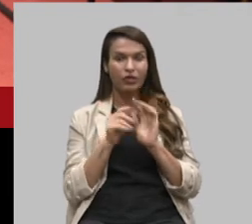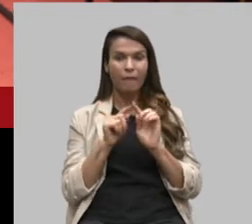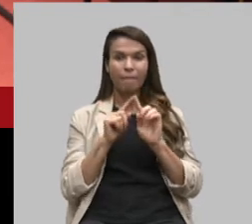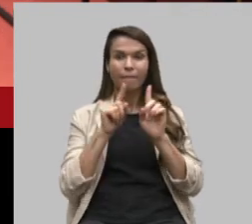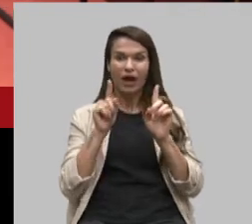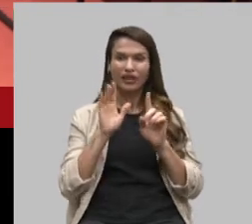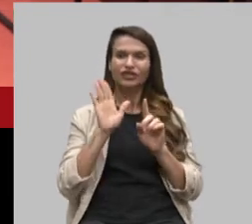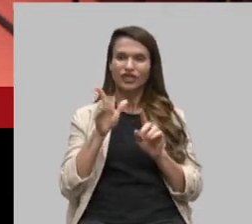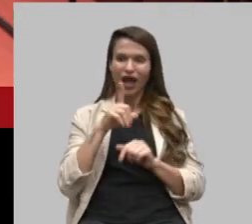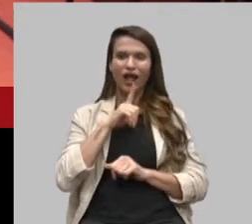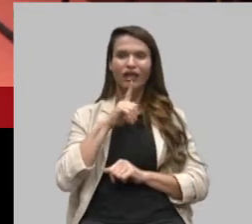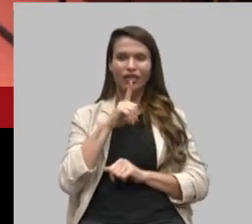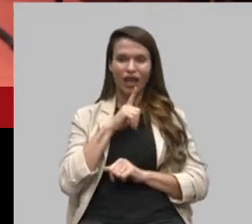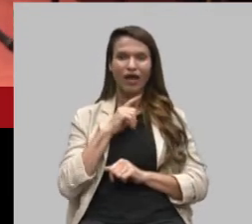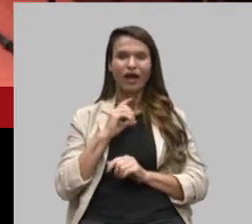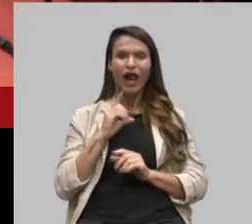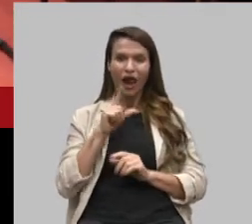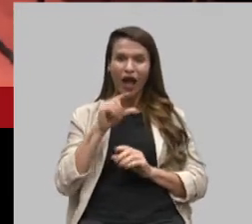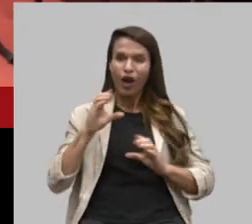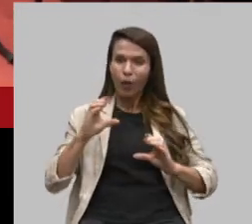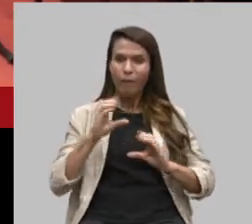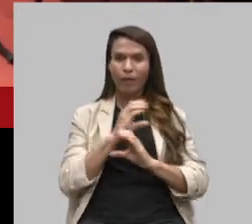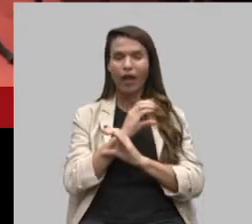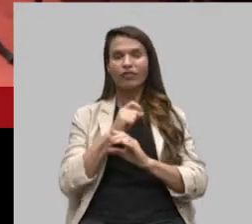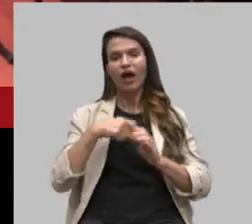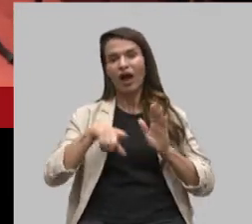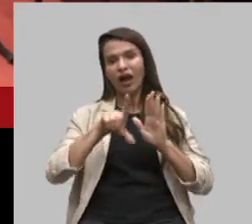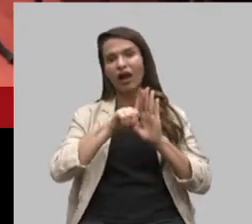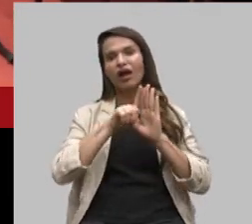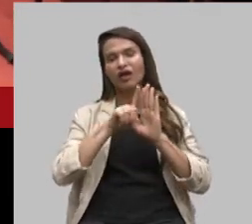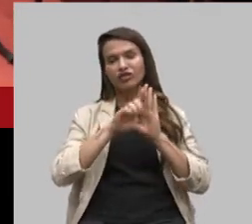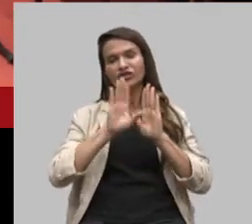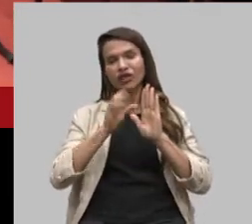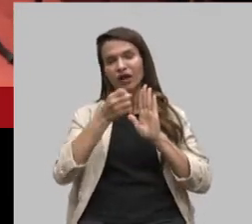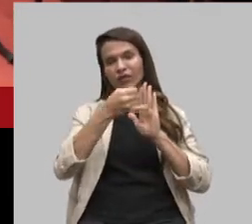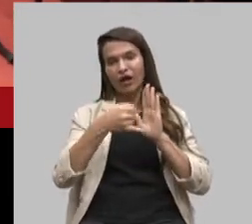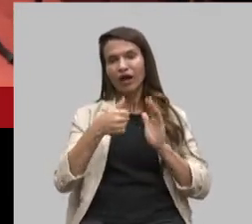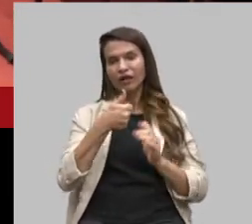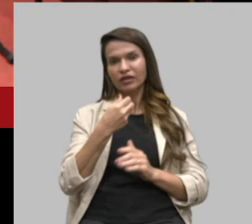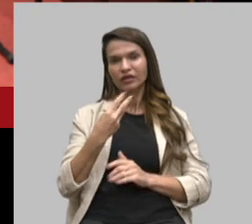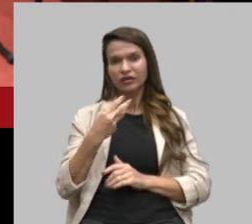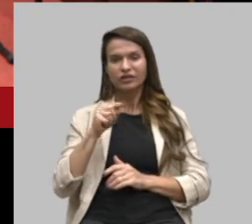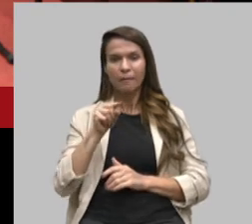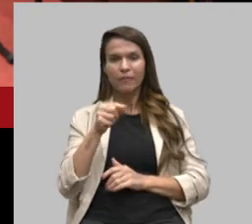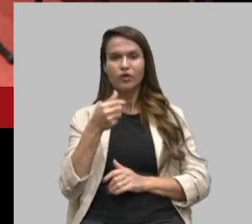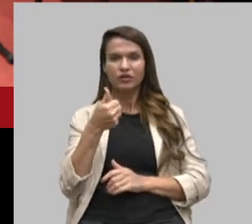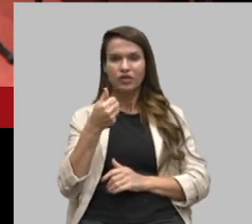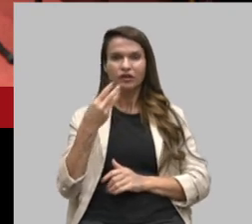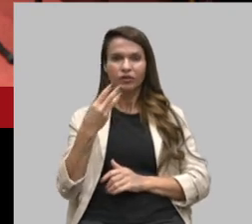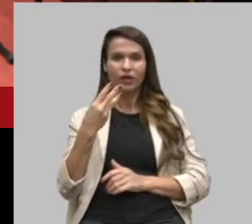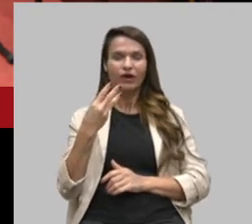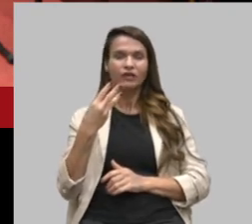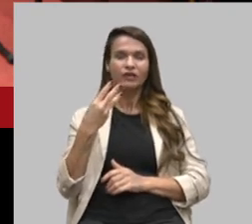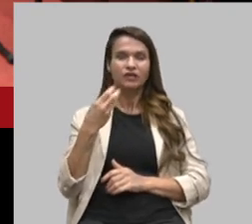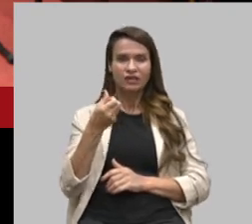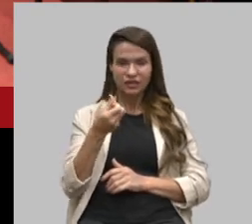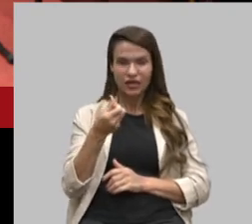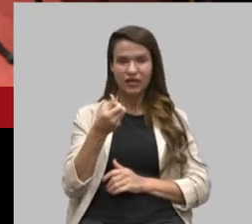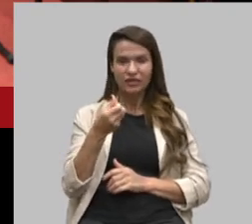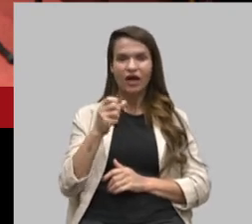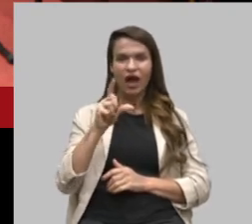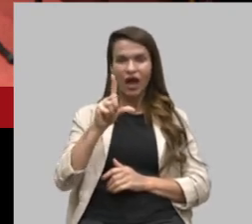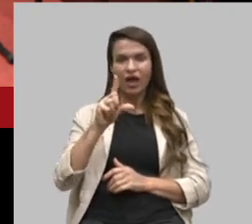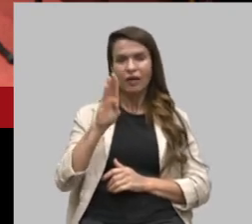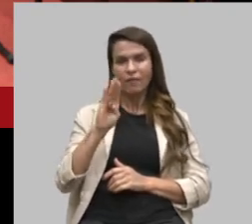existe e ela é completa é a lei que já tá citada aí a 13.146 de 2015 a lbi ela é